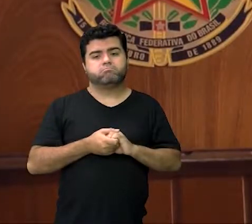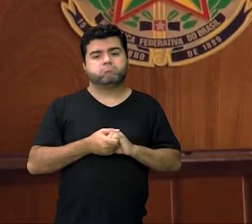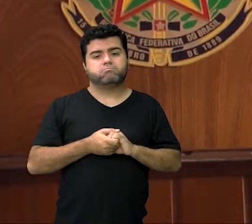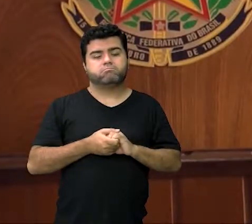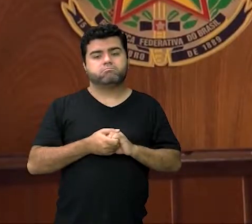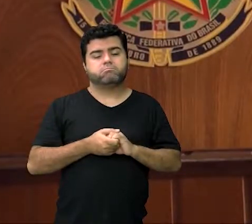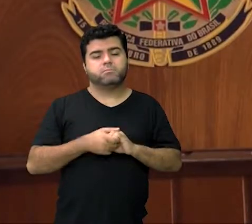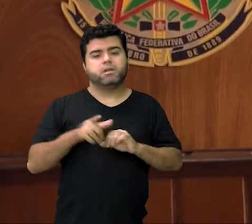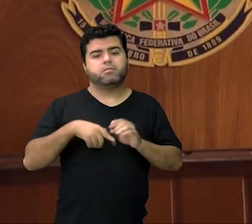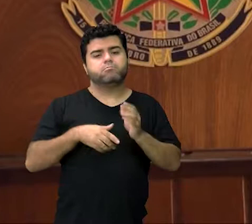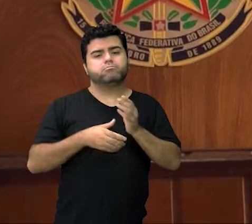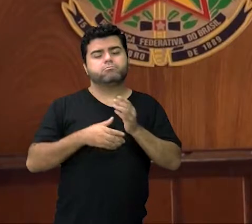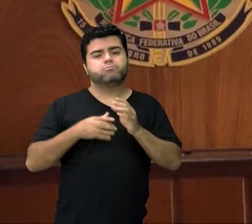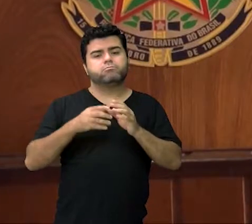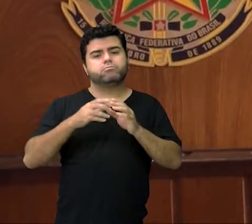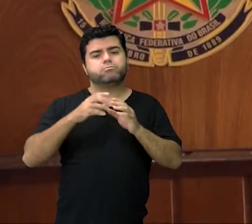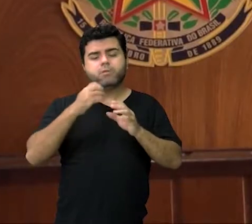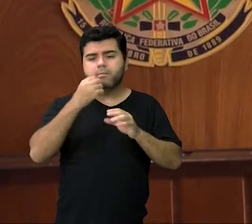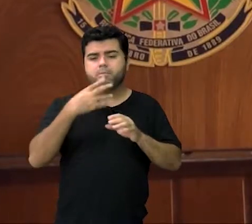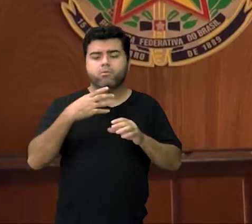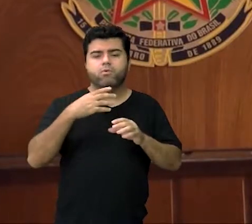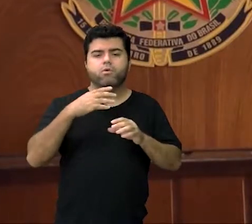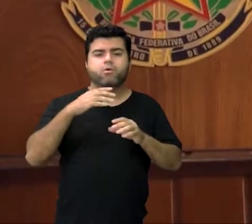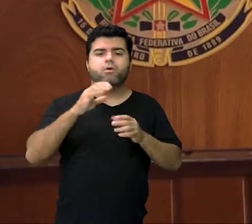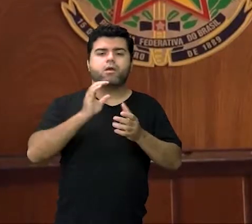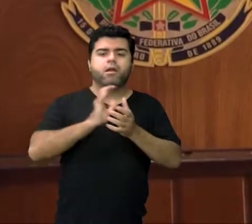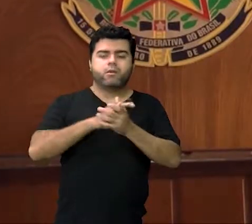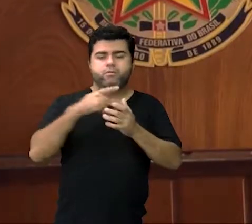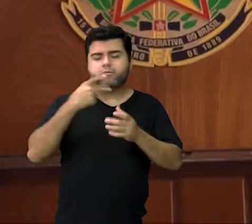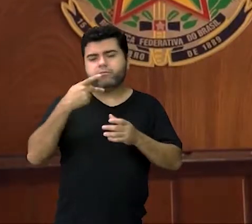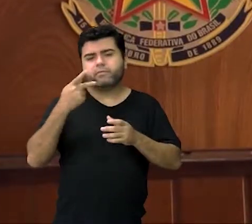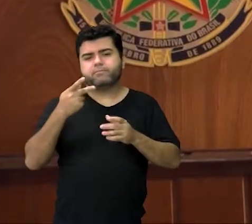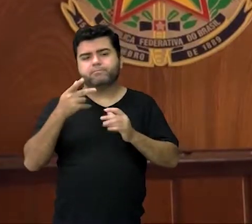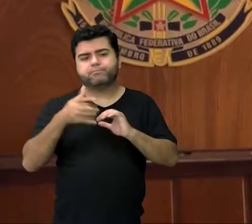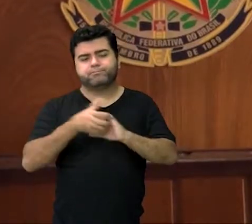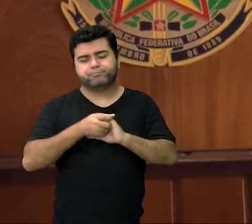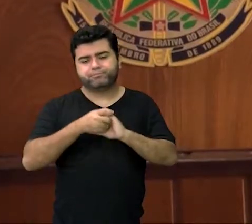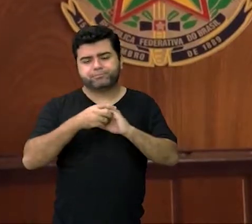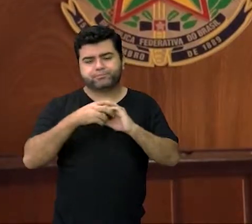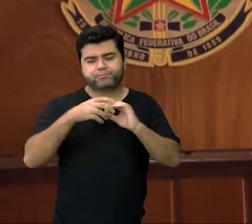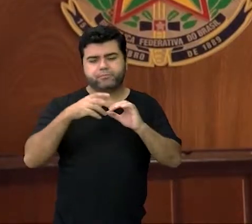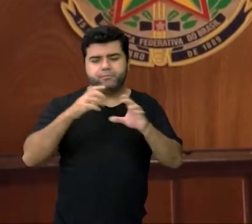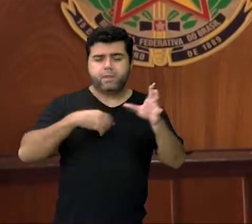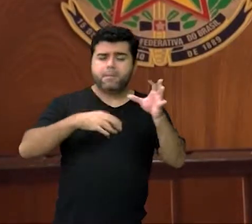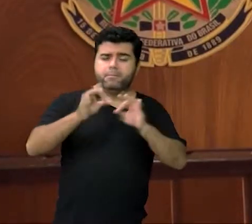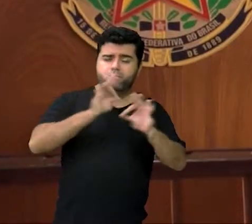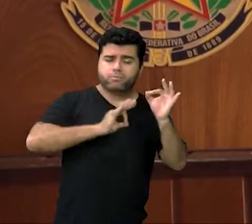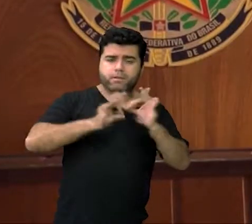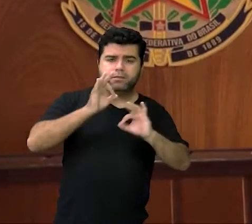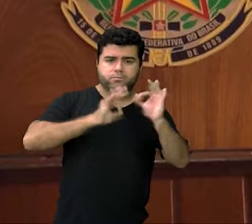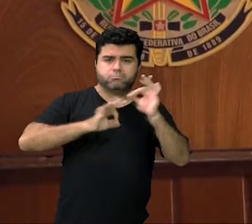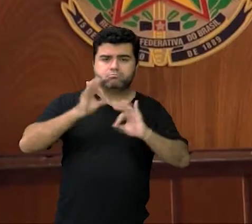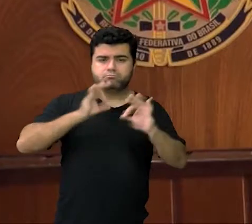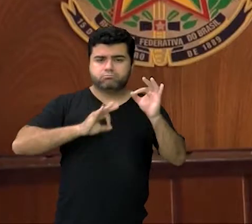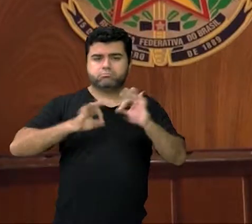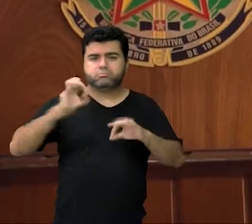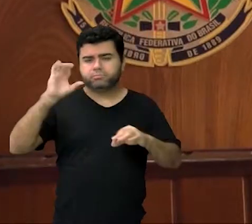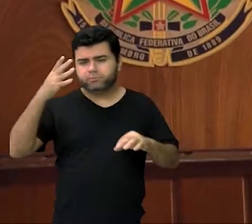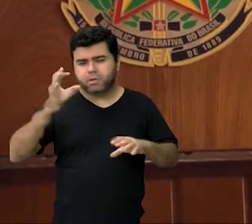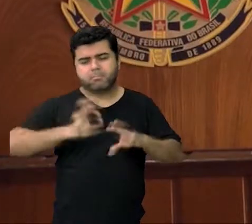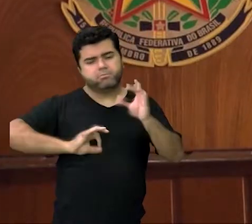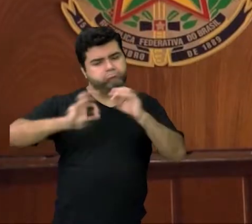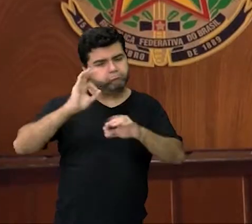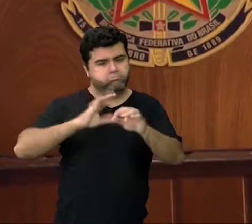CEPLAG, que bom. Justamente da CEPLAG que eu ia falar. Foram vários planos que aconteceram, planos de